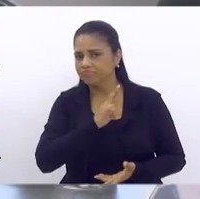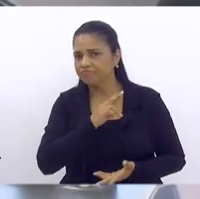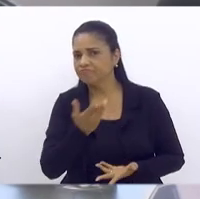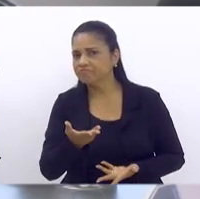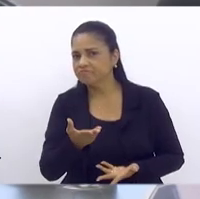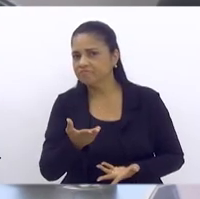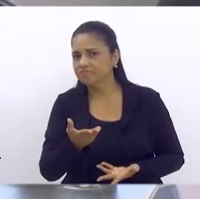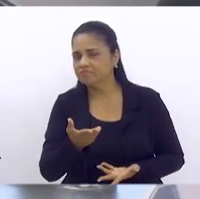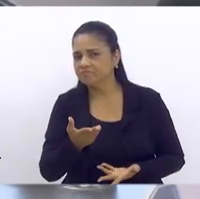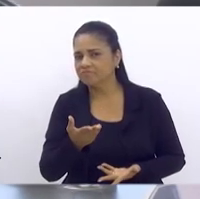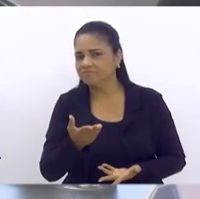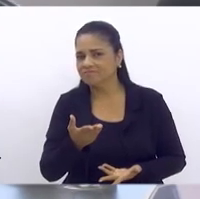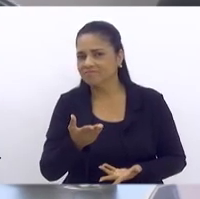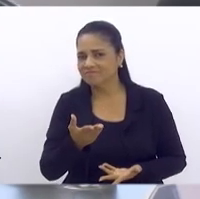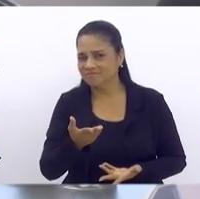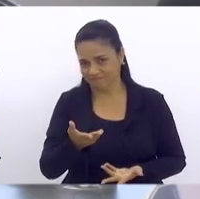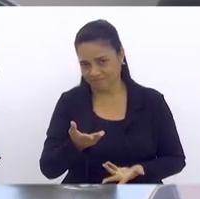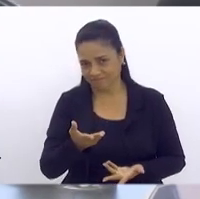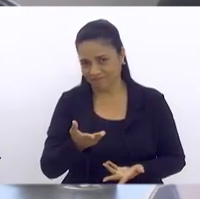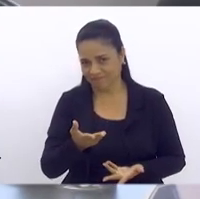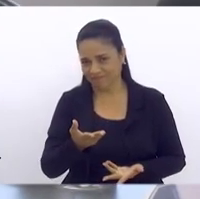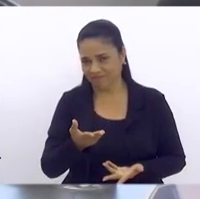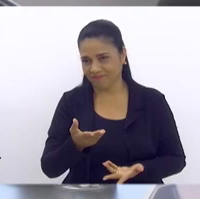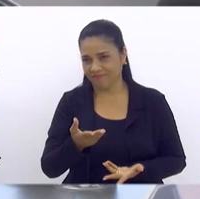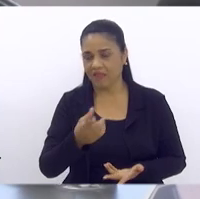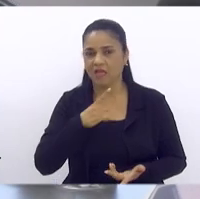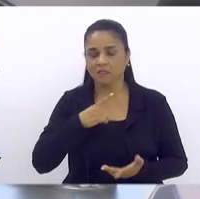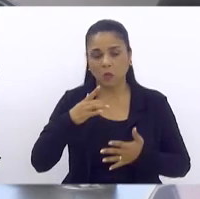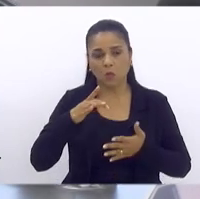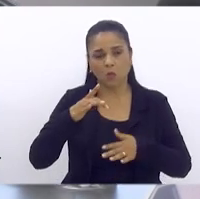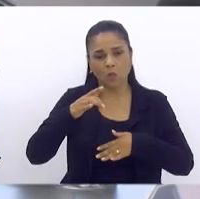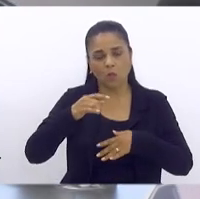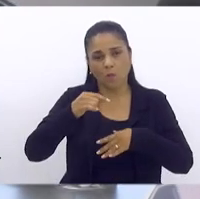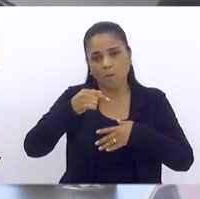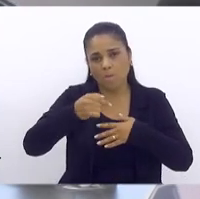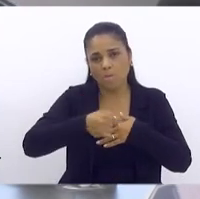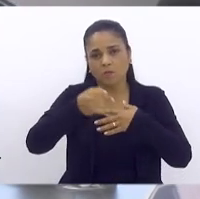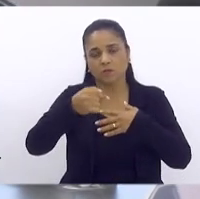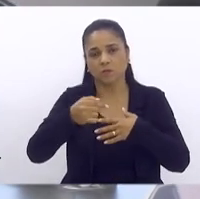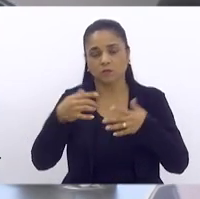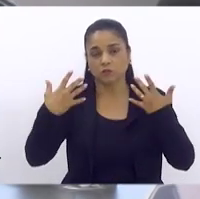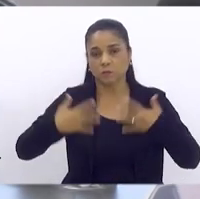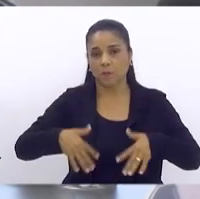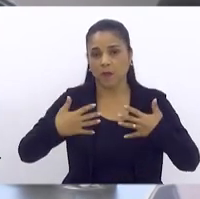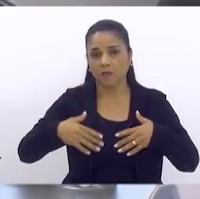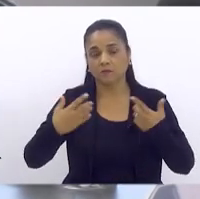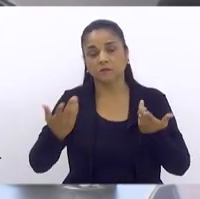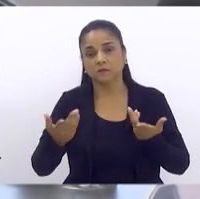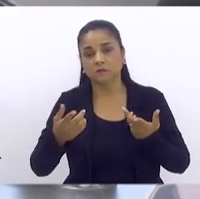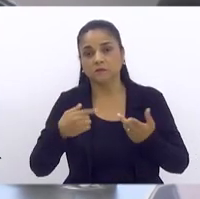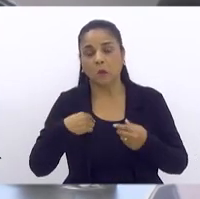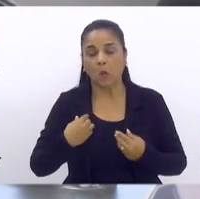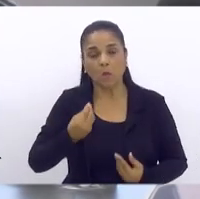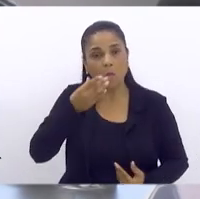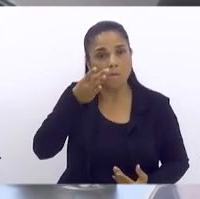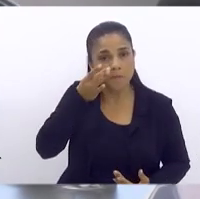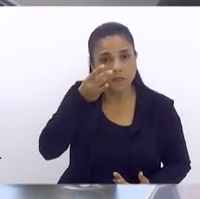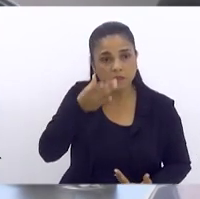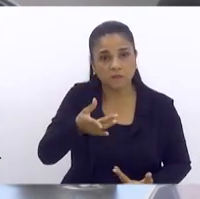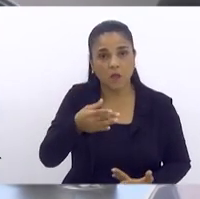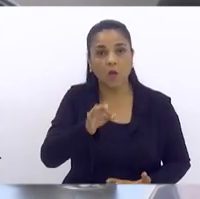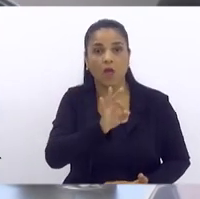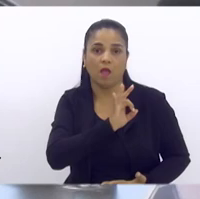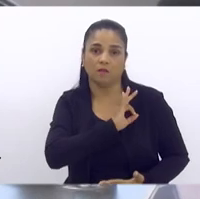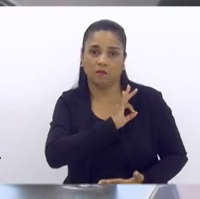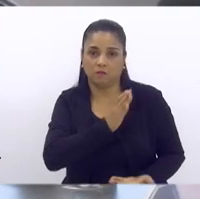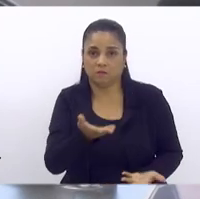você vai dizer, mas tem um botão de pânico, tem a forma presencial. A forma presencial tem que ser as